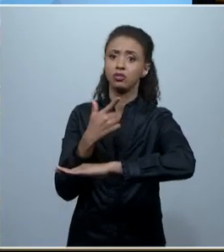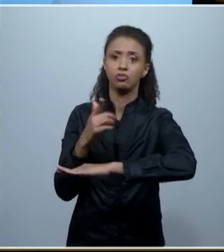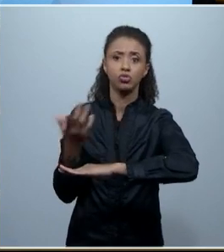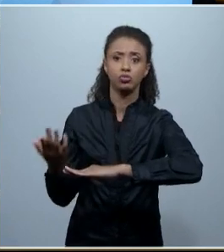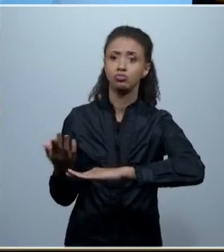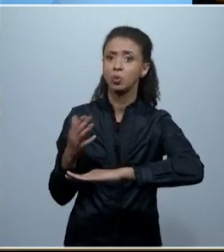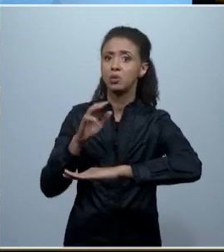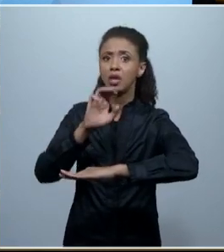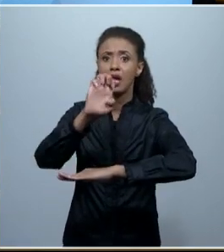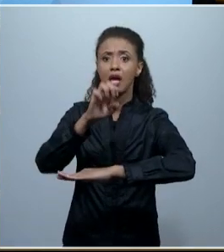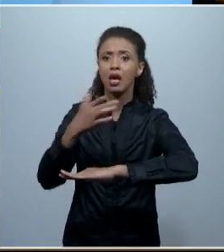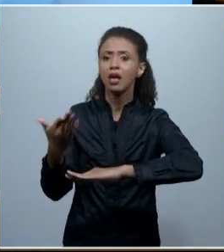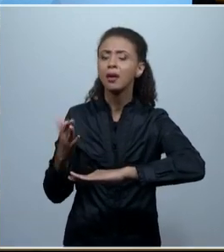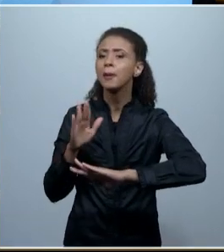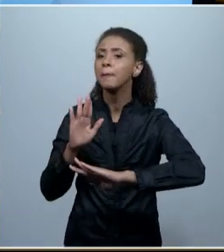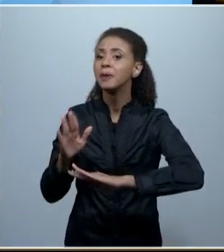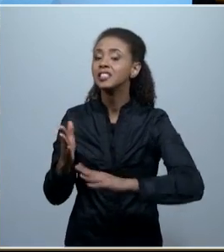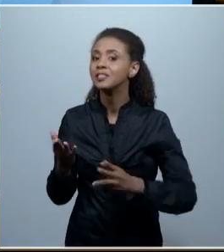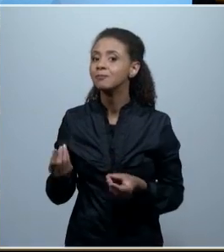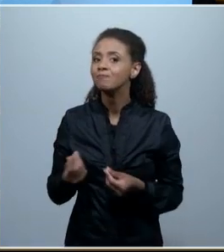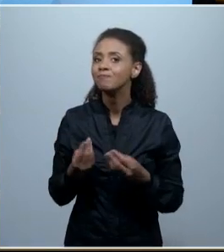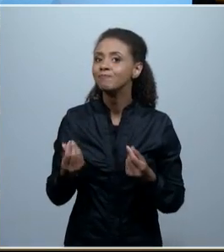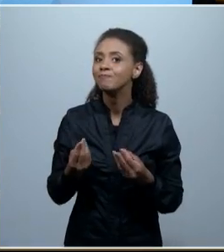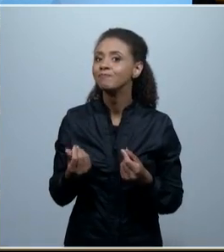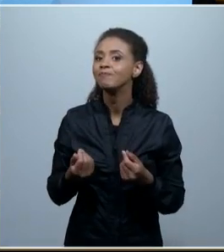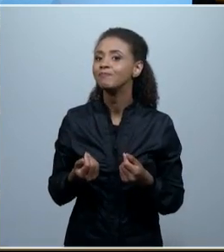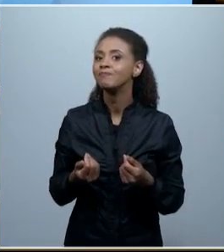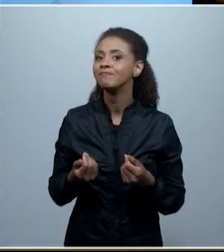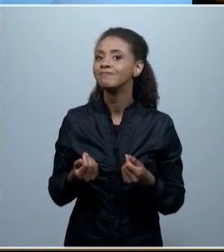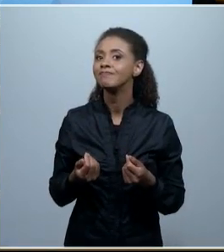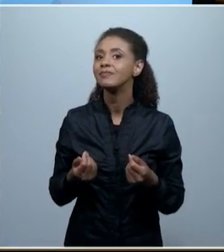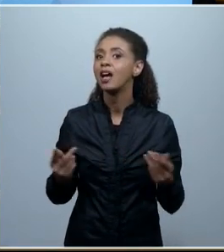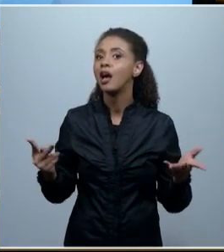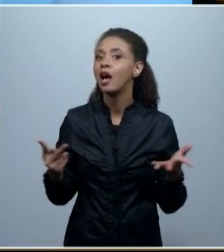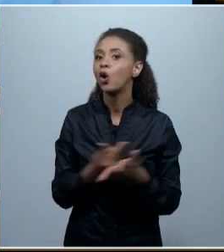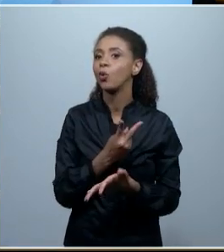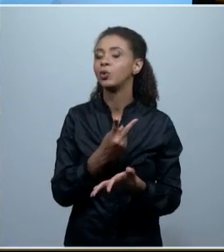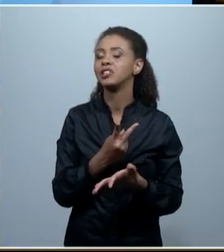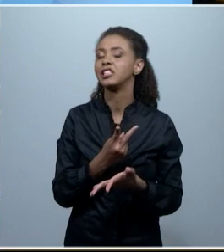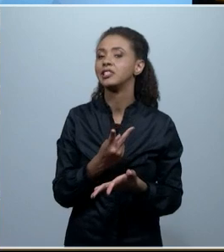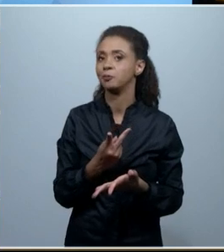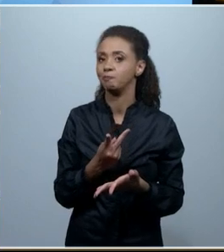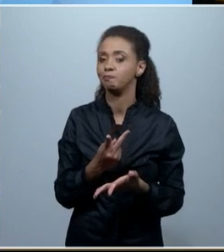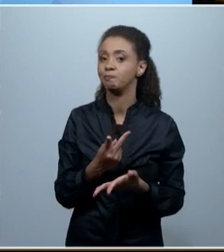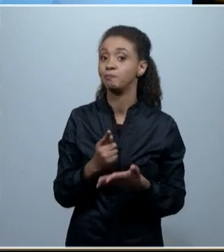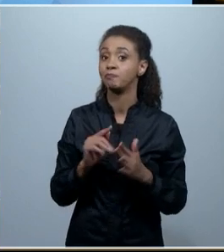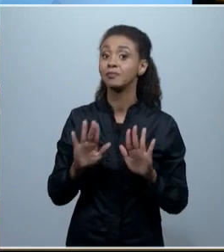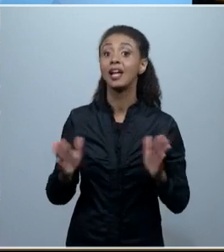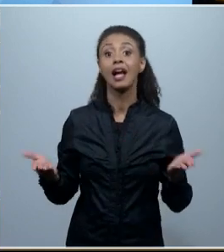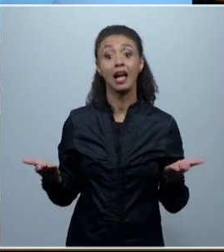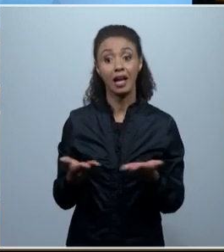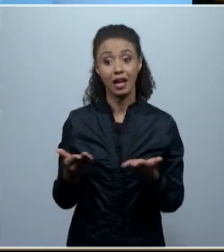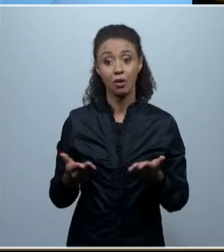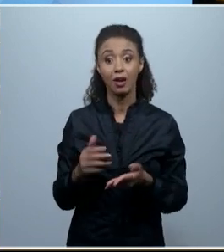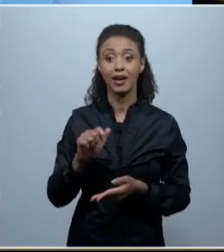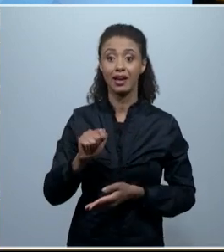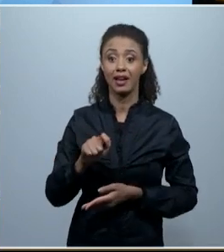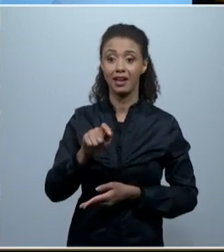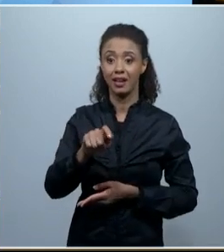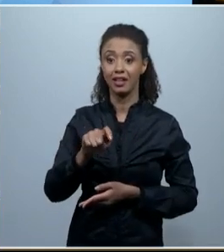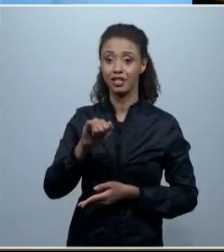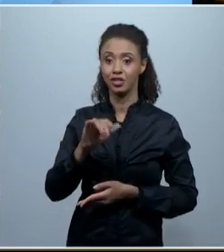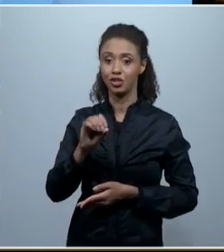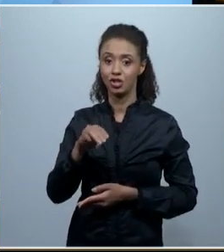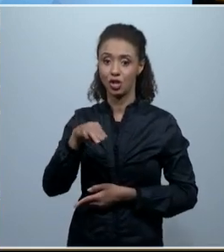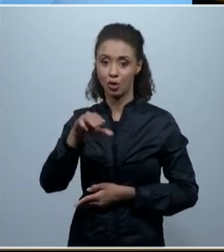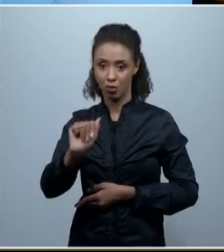mas isso é conseqüência da não qualidade de a e b e agora tem um axioma chamakh chama de pachi que diz assim